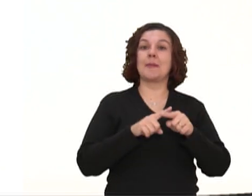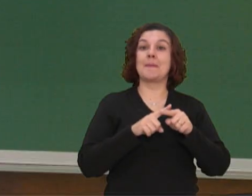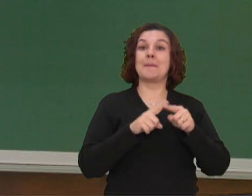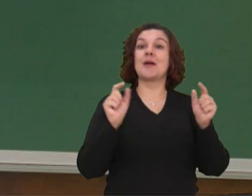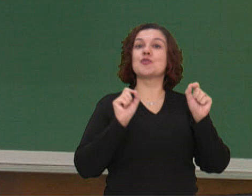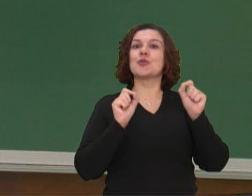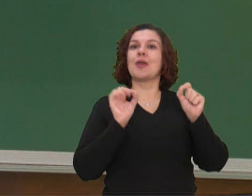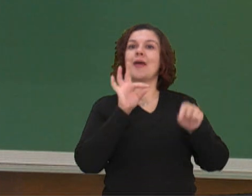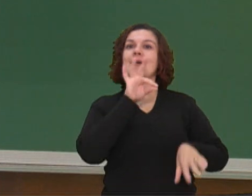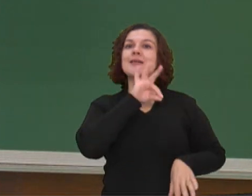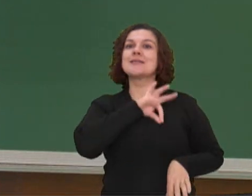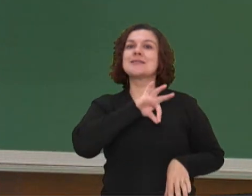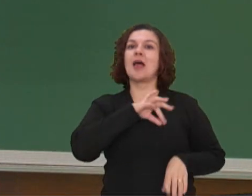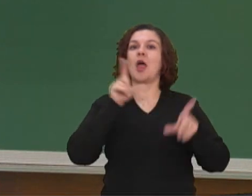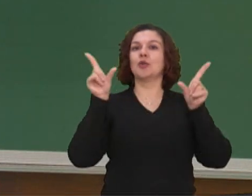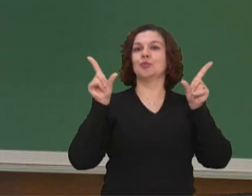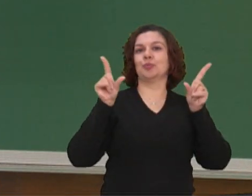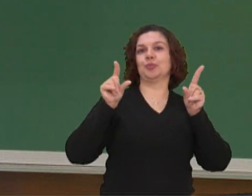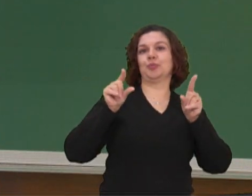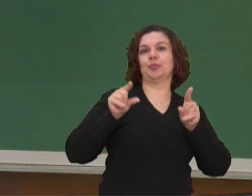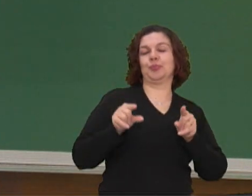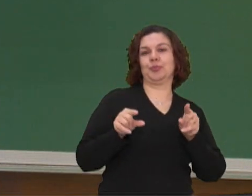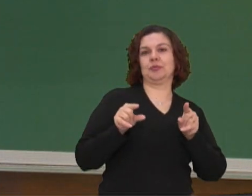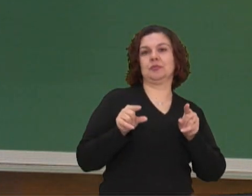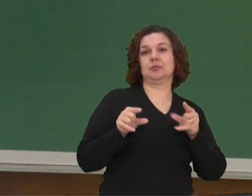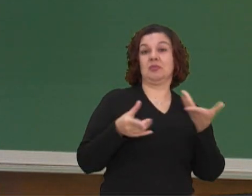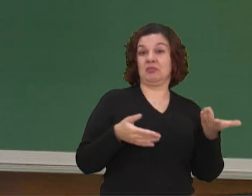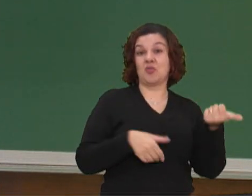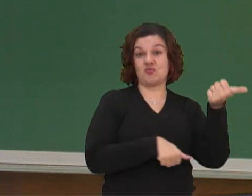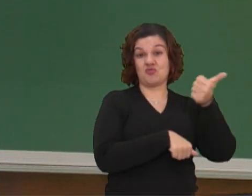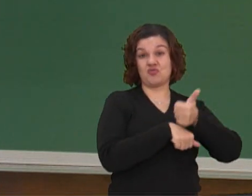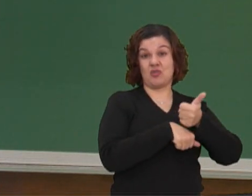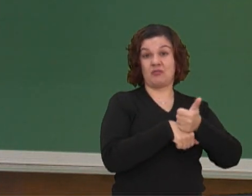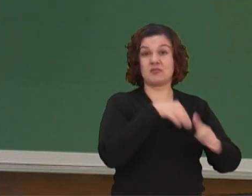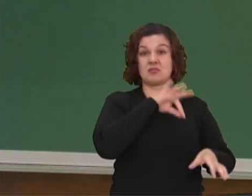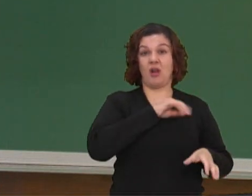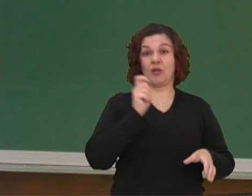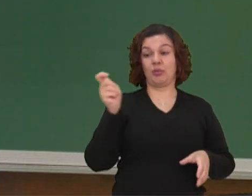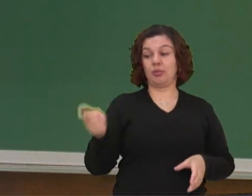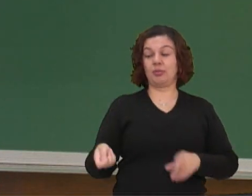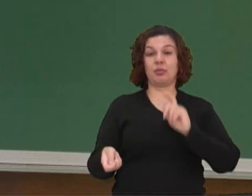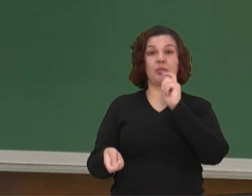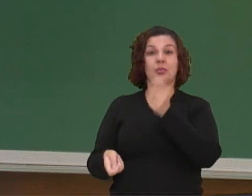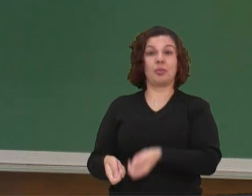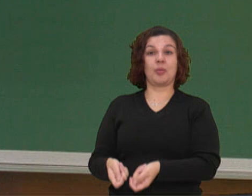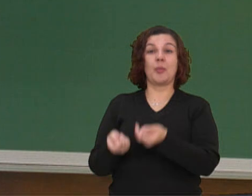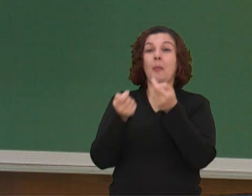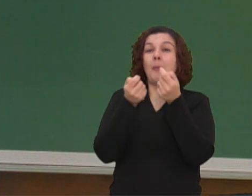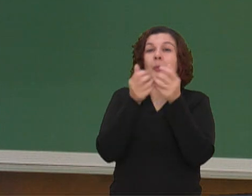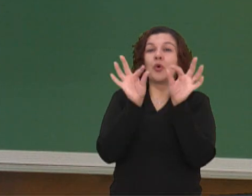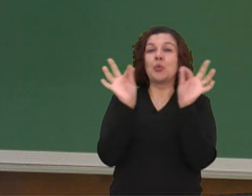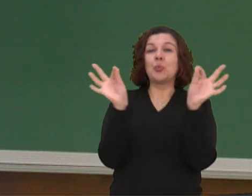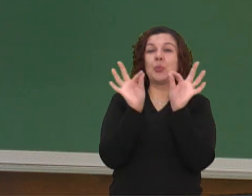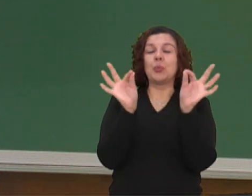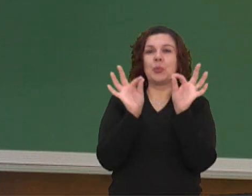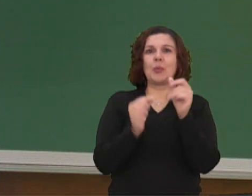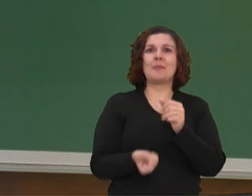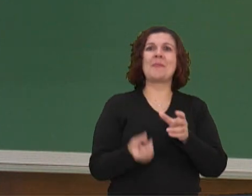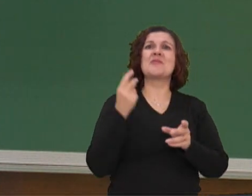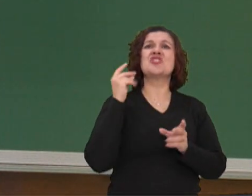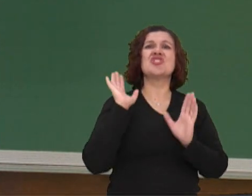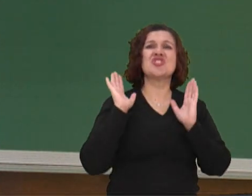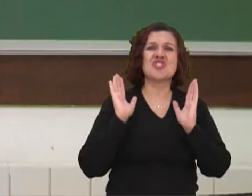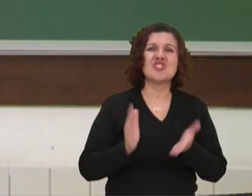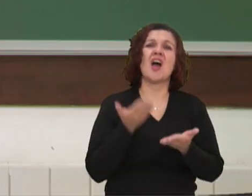que o custo dos salários é mais baixo para empregar as crianças e as mulheres. Historicamente, a gente sabe disso. A gente